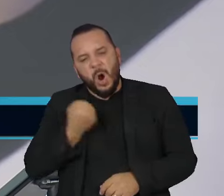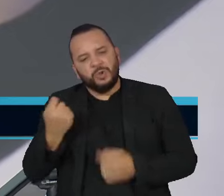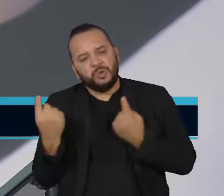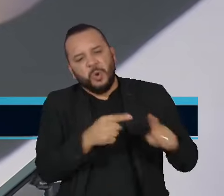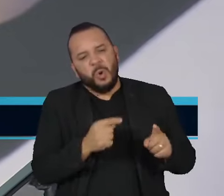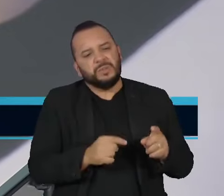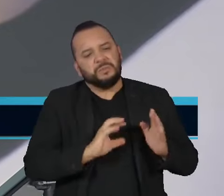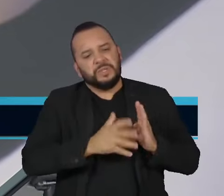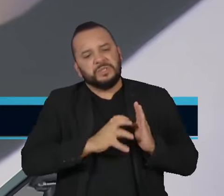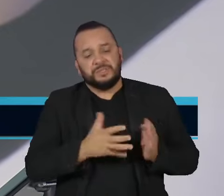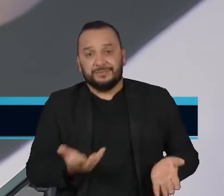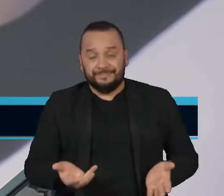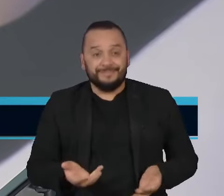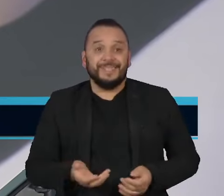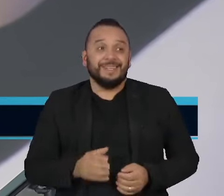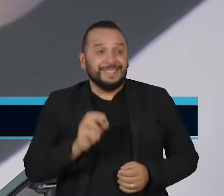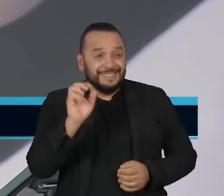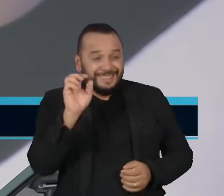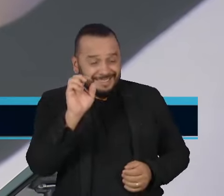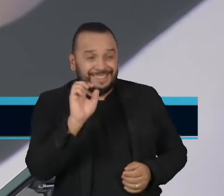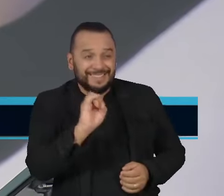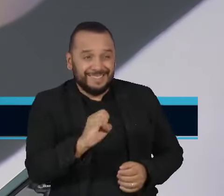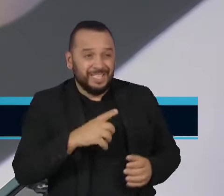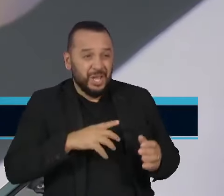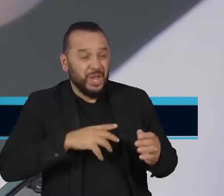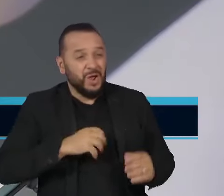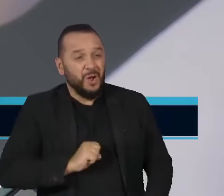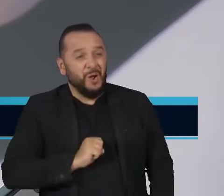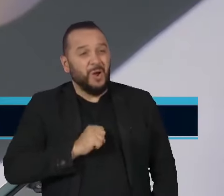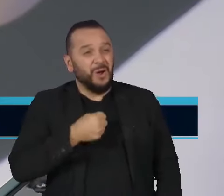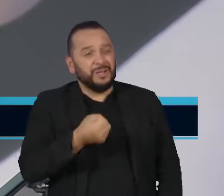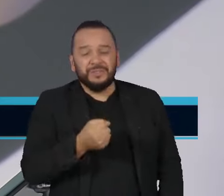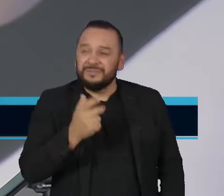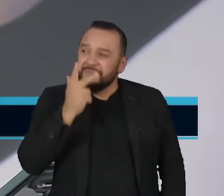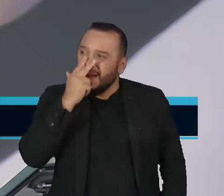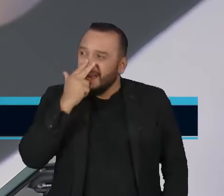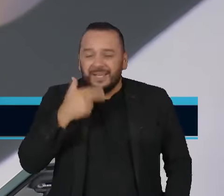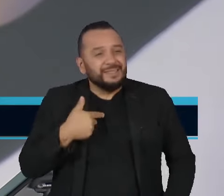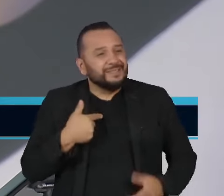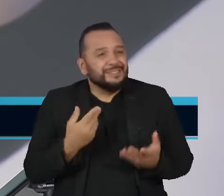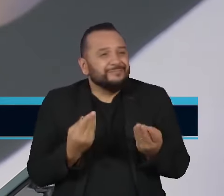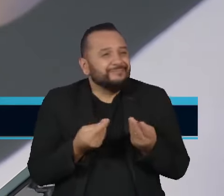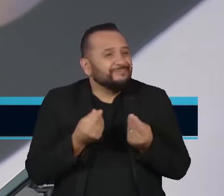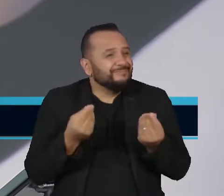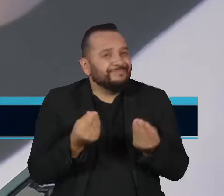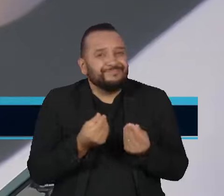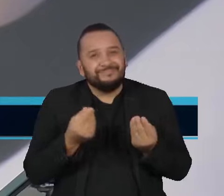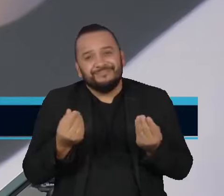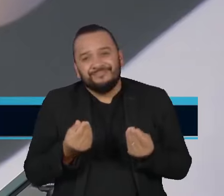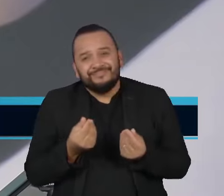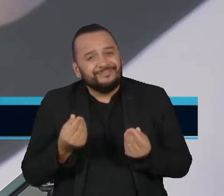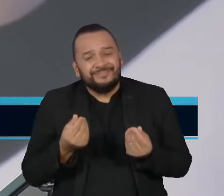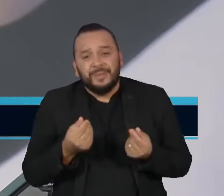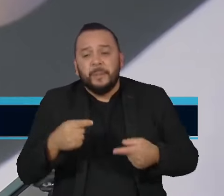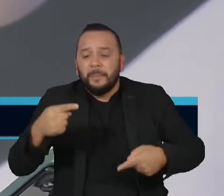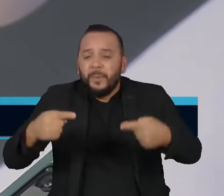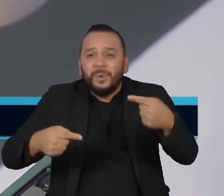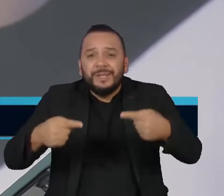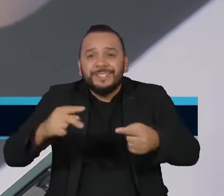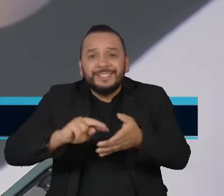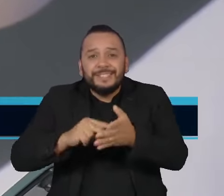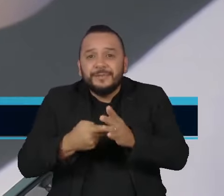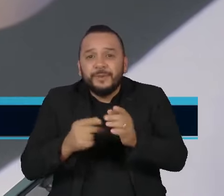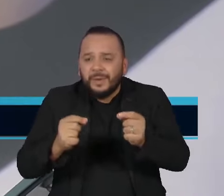combustível dessa adesão política você perde aquilo que é essencial na política que é a capacidade de ouvir o outro a capacidade